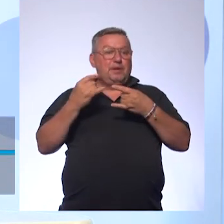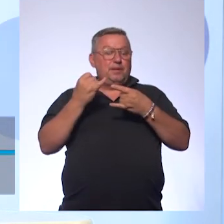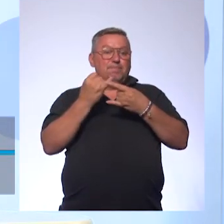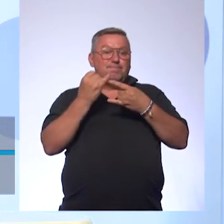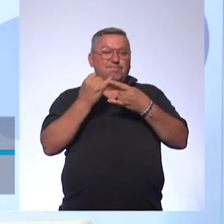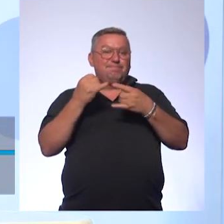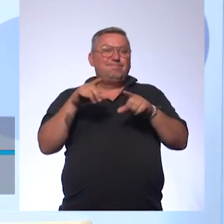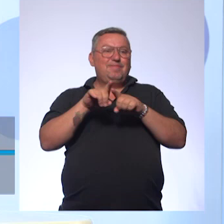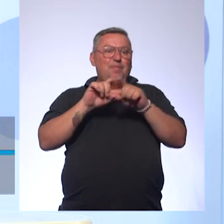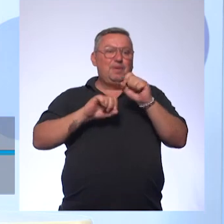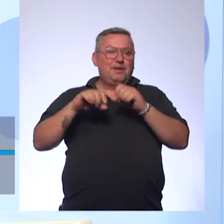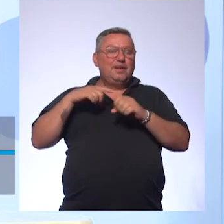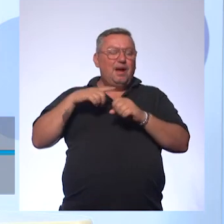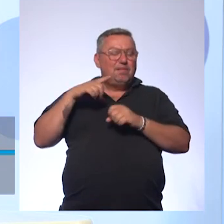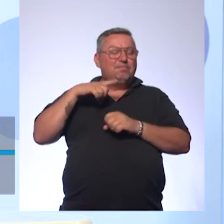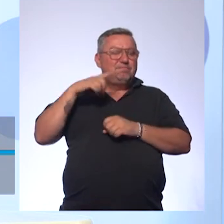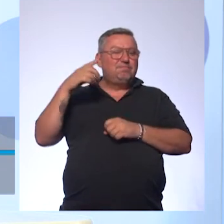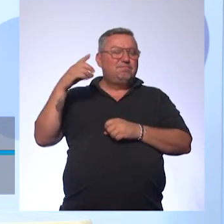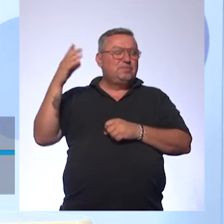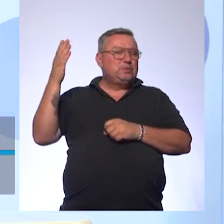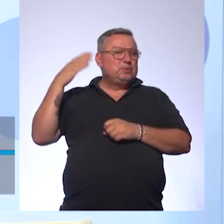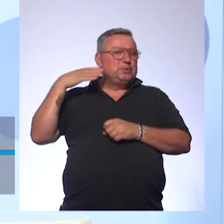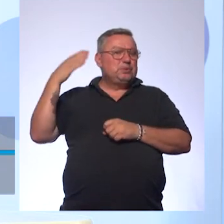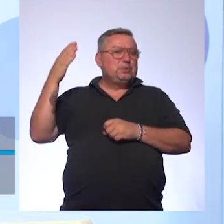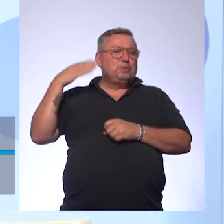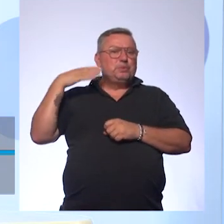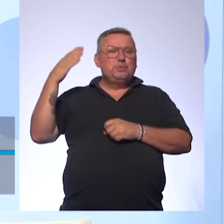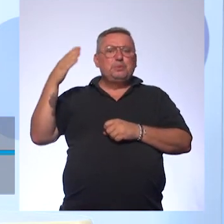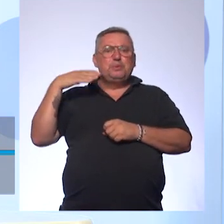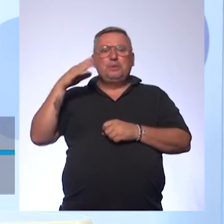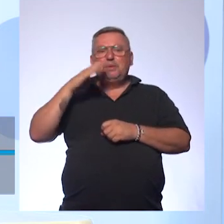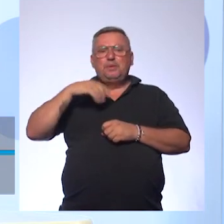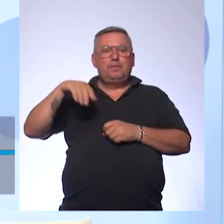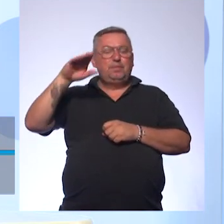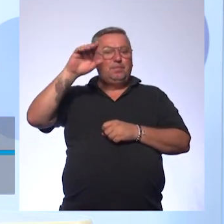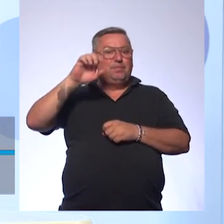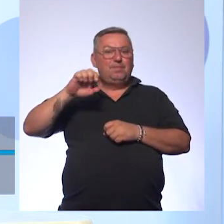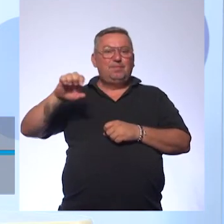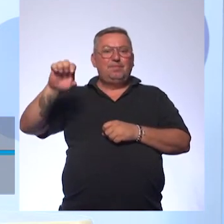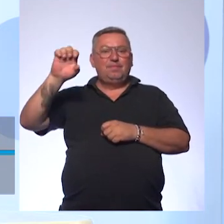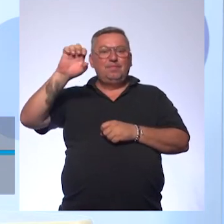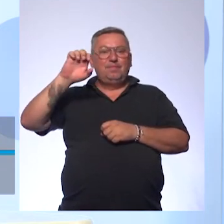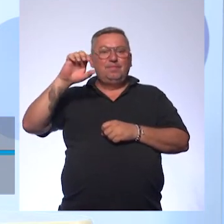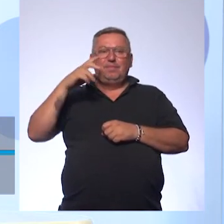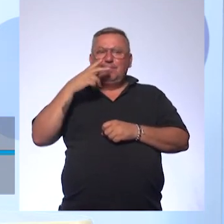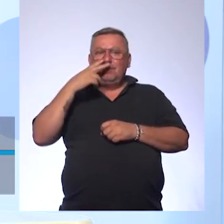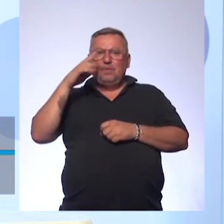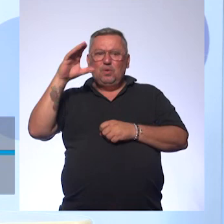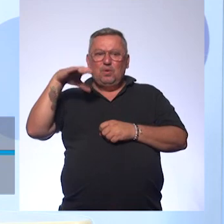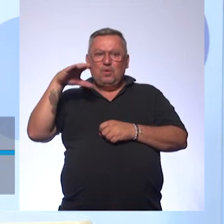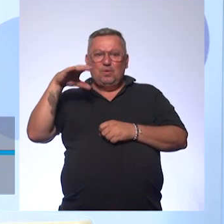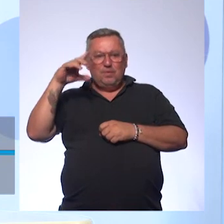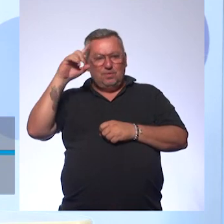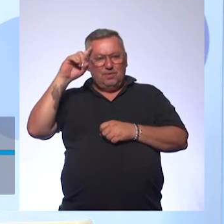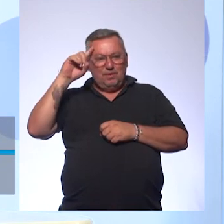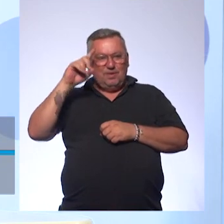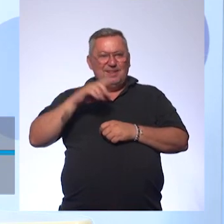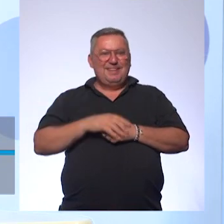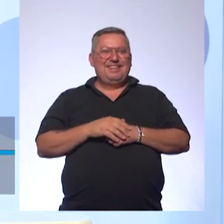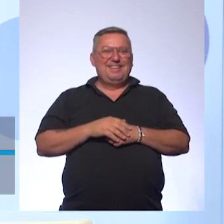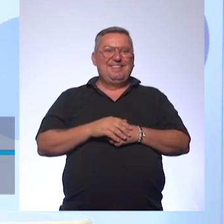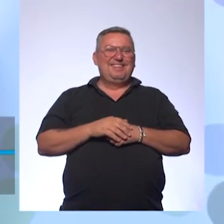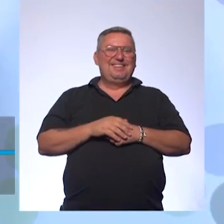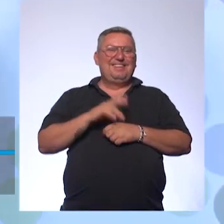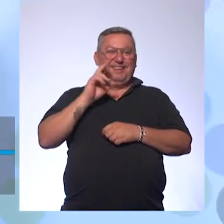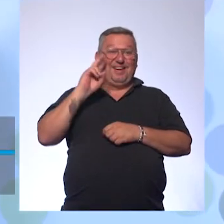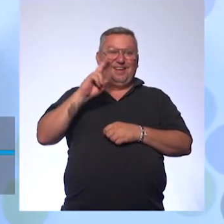aí. O moço do tempo. O Votuporanga está muito quente também. Está muito quente? Está muito quente. É um tempo muito quente,